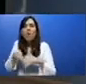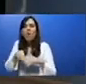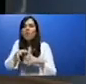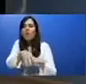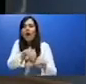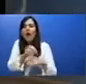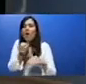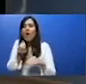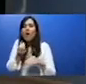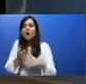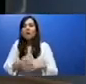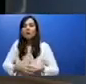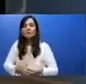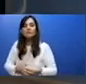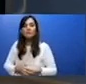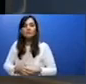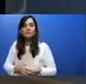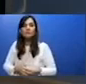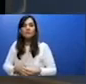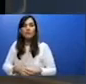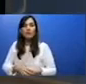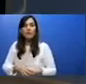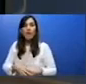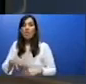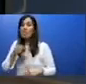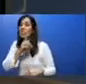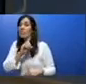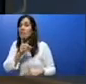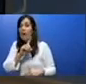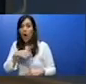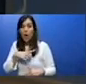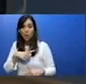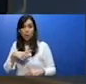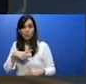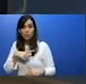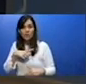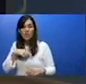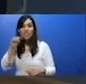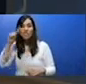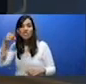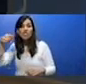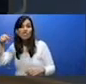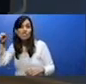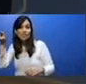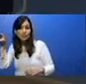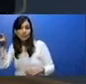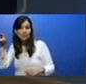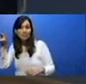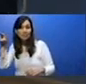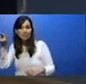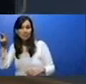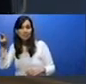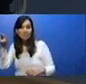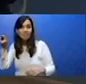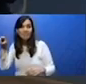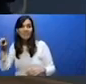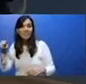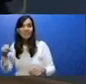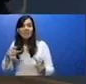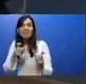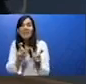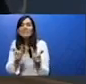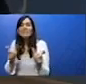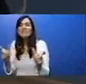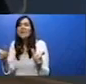palavrinhas, ó. Não se usa o tio em sílaba que está o quê?